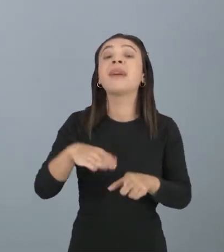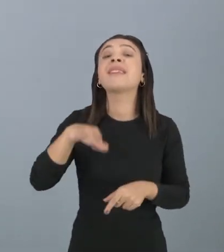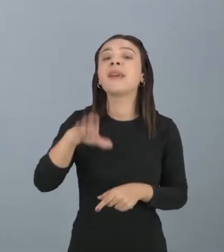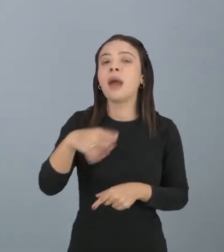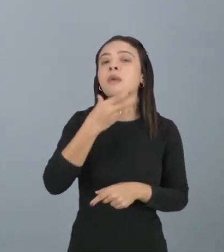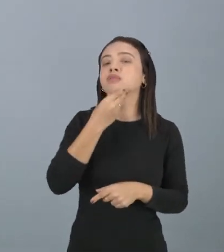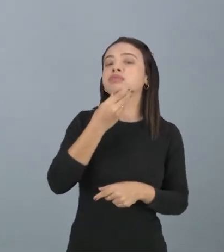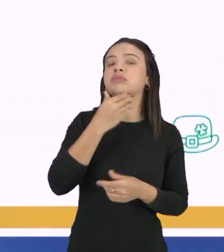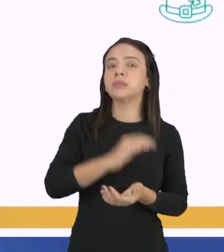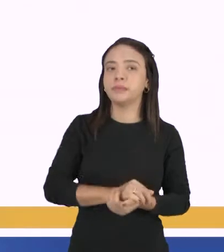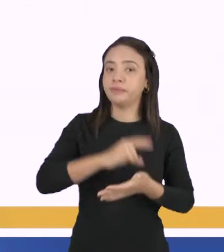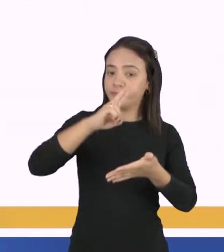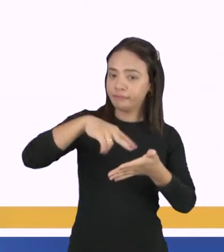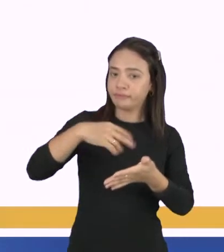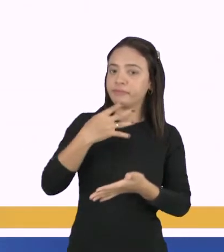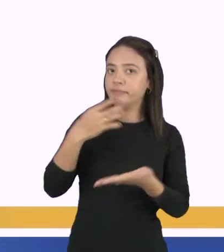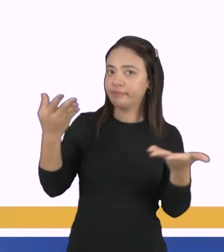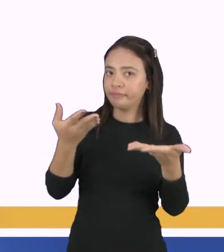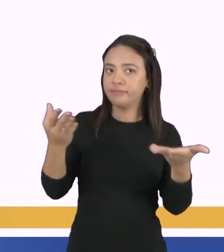ver um pouquinho sobre isso?